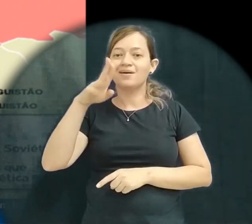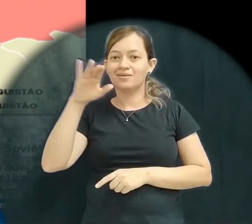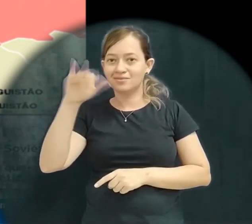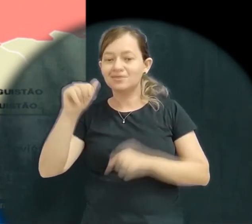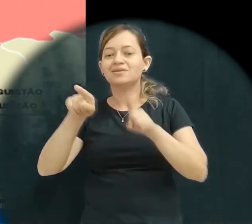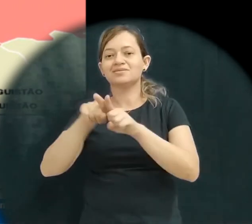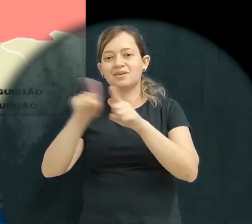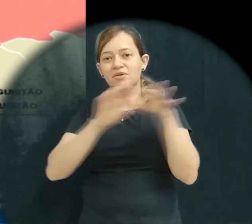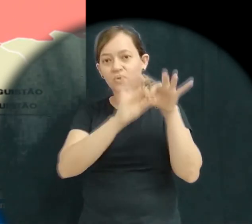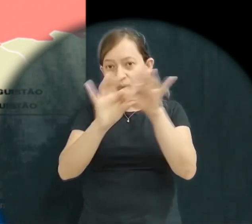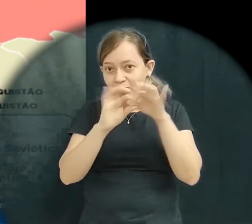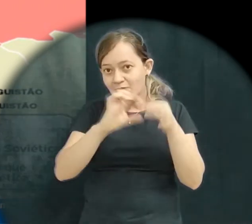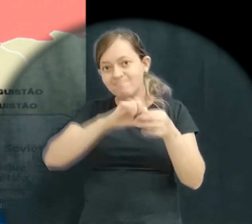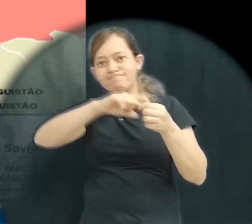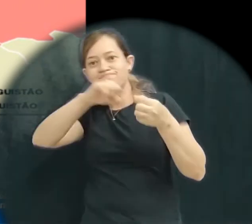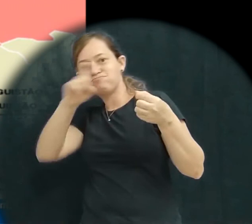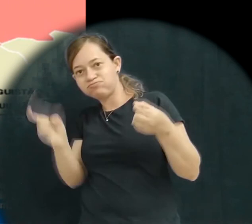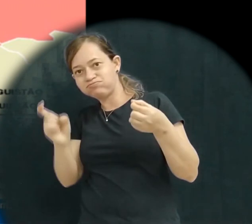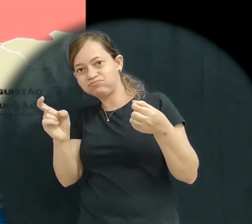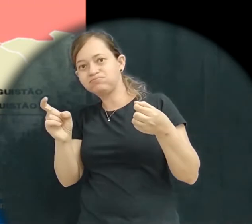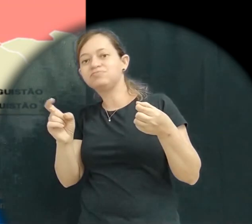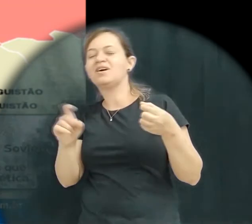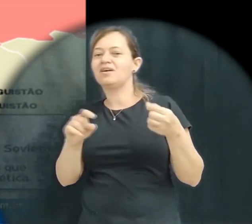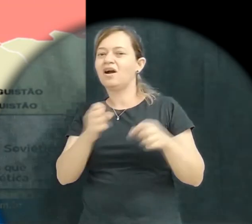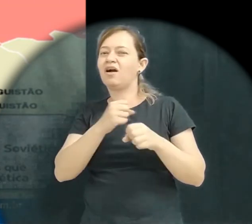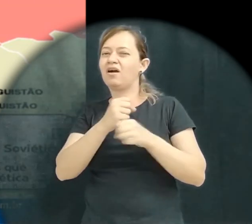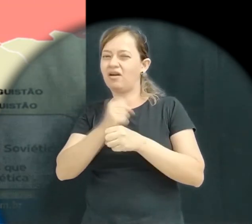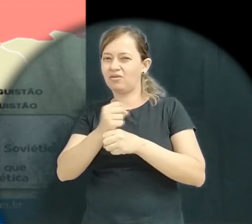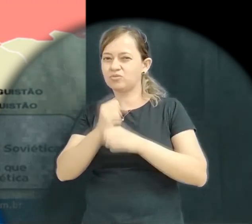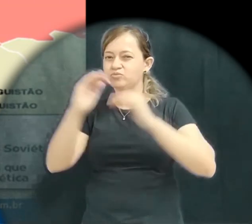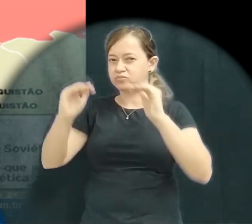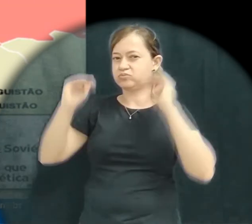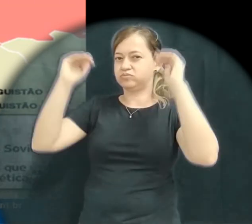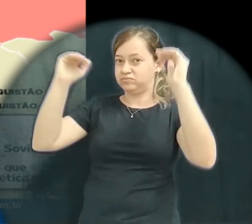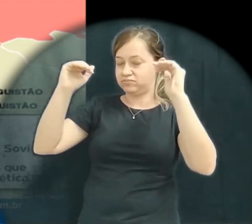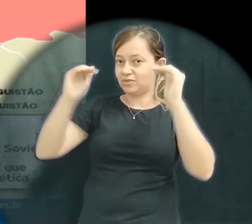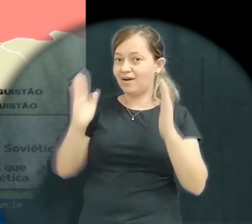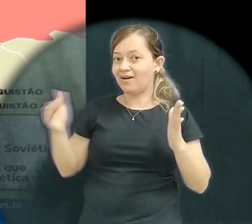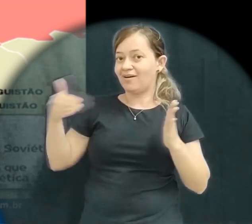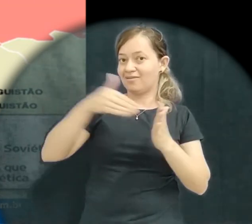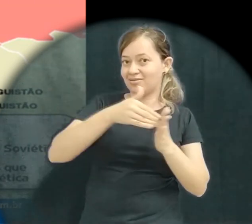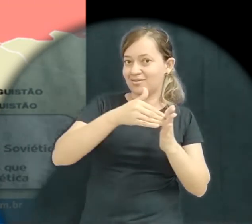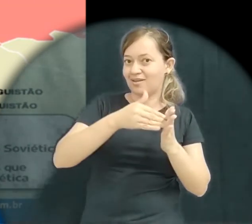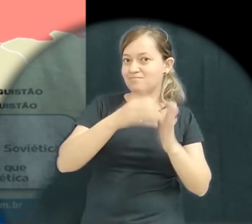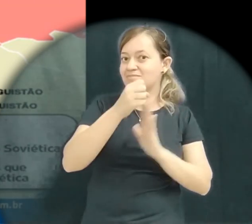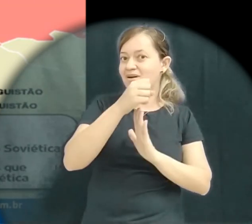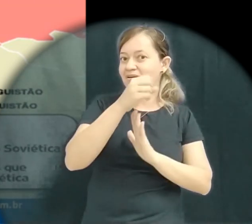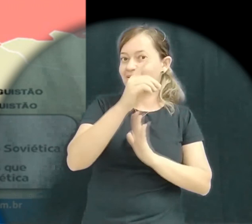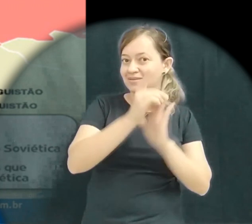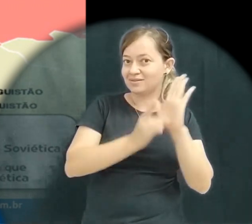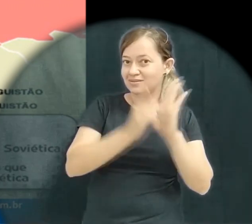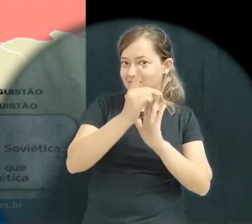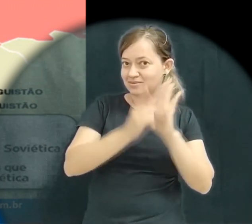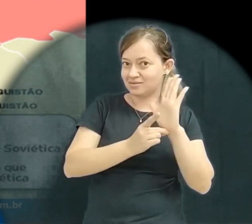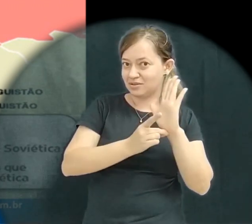que romperam com a União Soviética e mantiveram seu domínio por algum tempo, até o final da década de